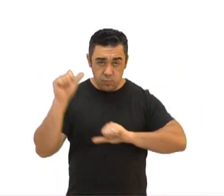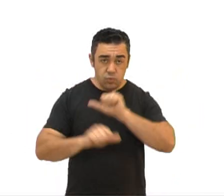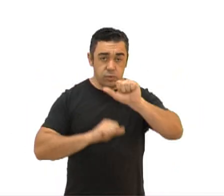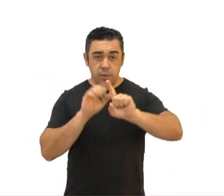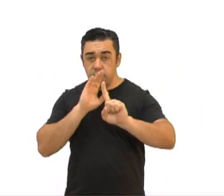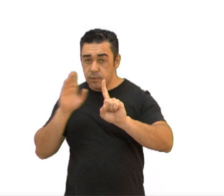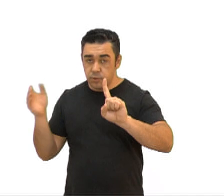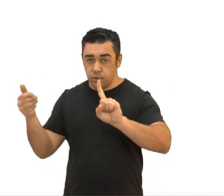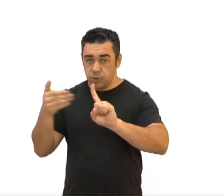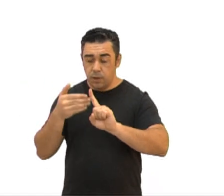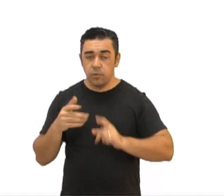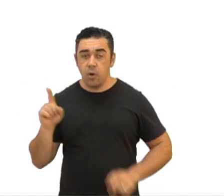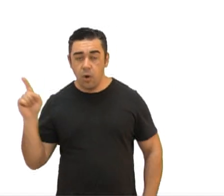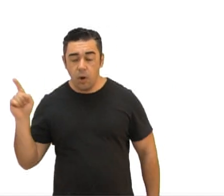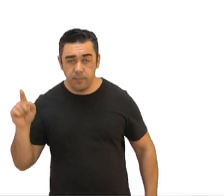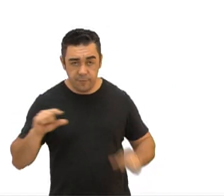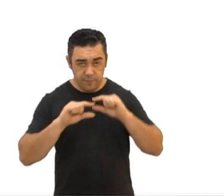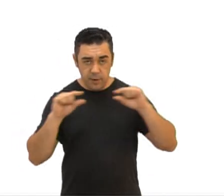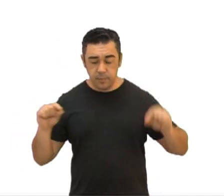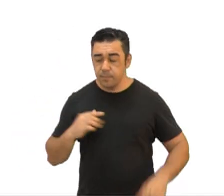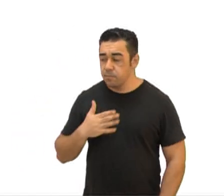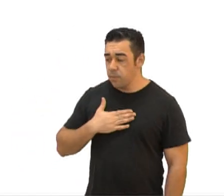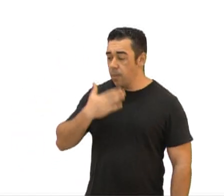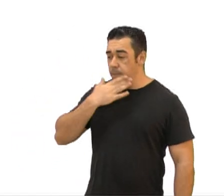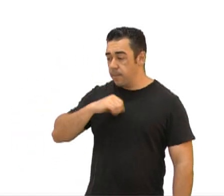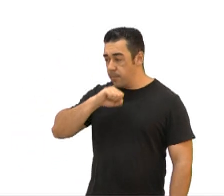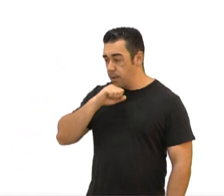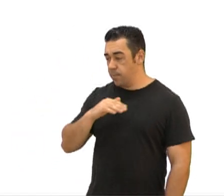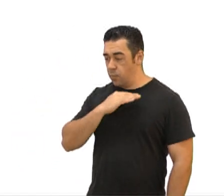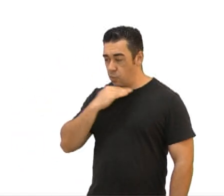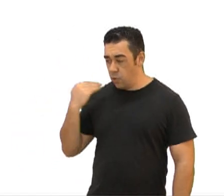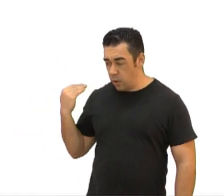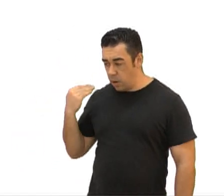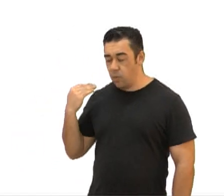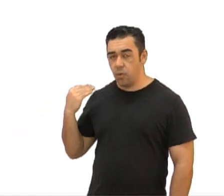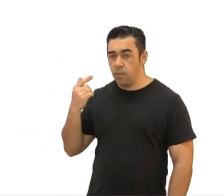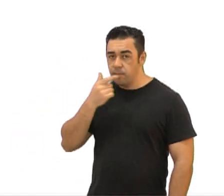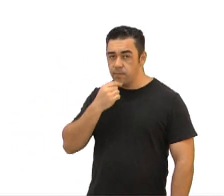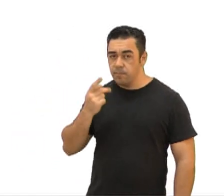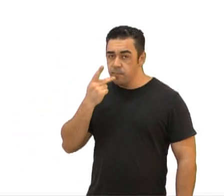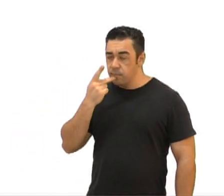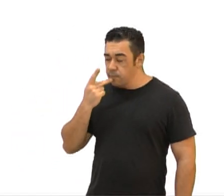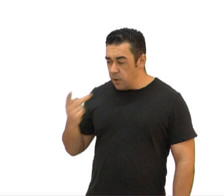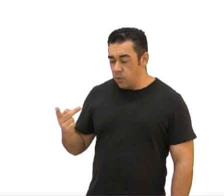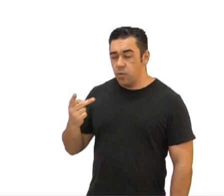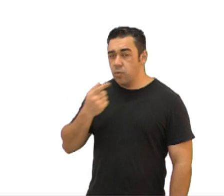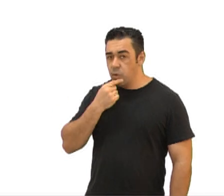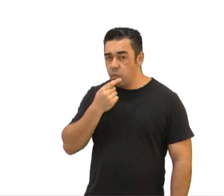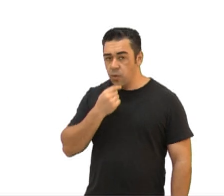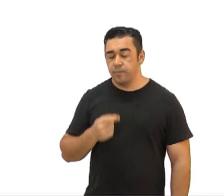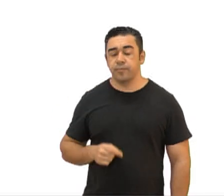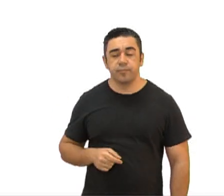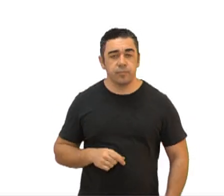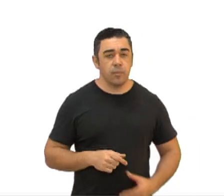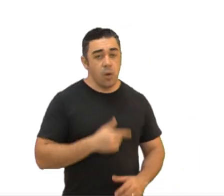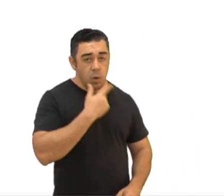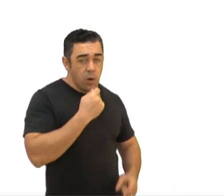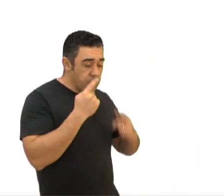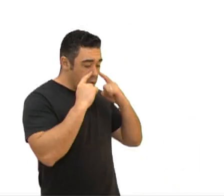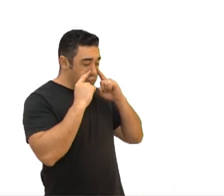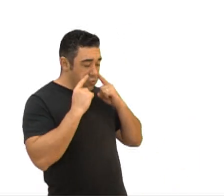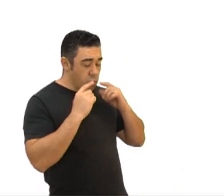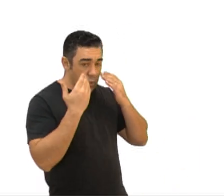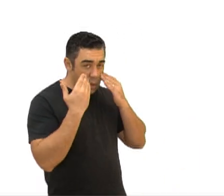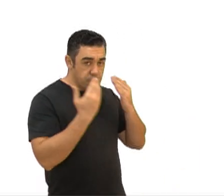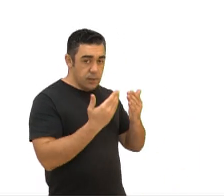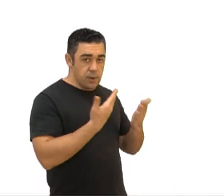indireto. Então, a frase aqui diz assim: meu pai está morto, disse Aladim ao mercador. O mercador chorou diante dos amigos